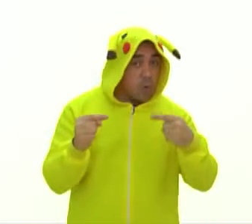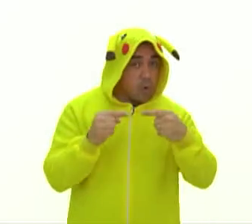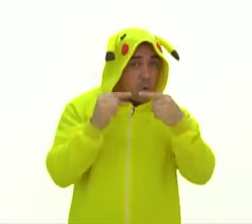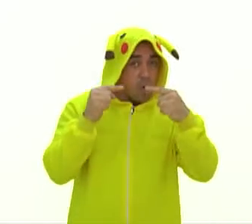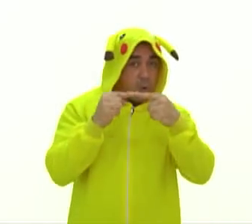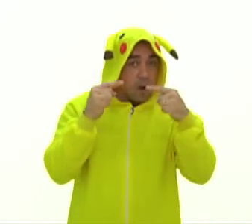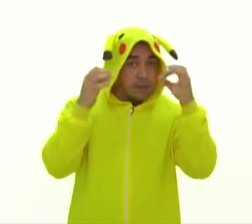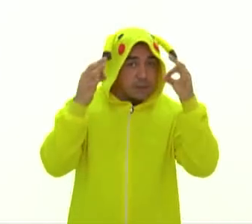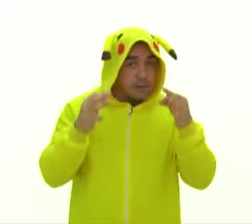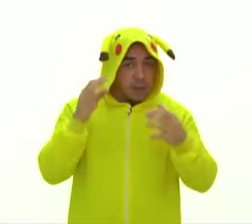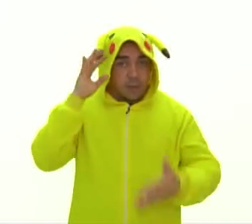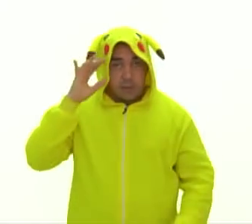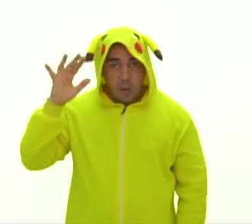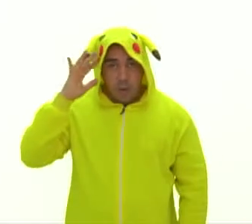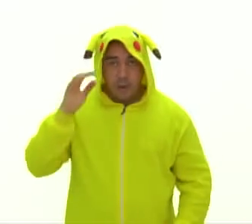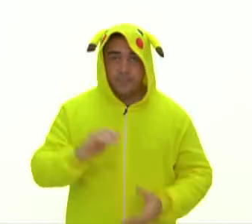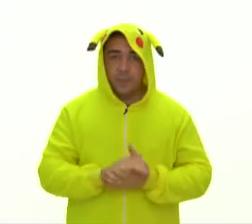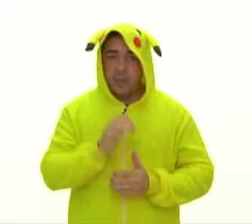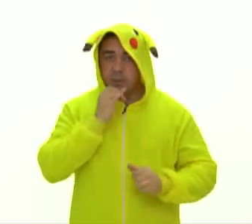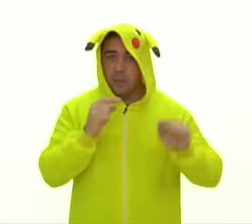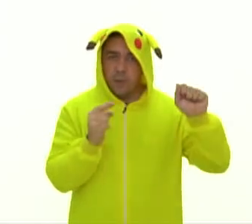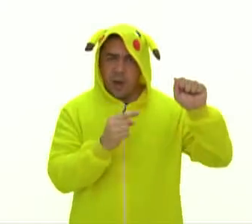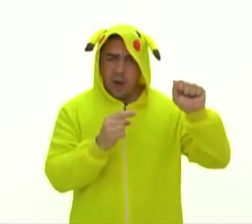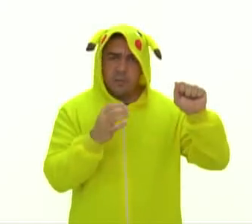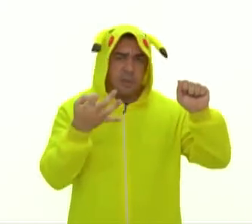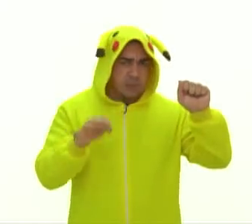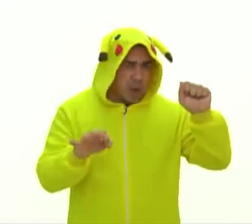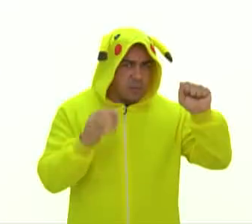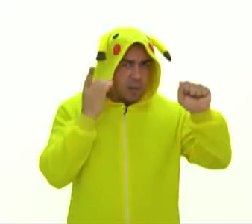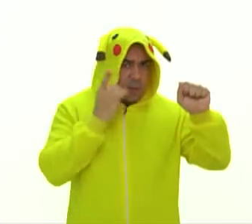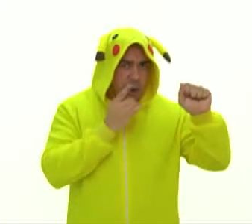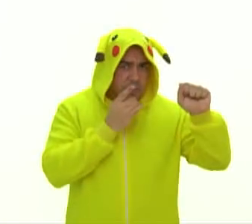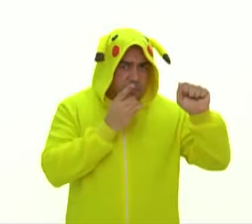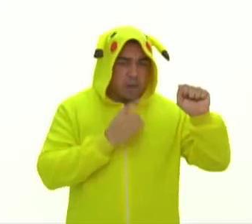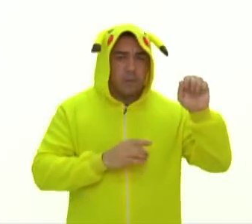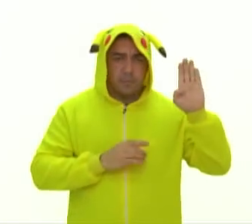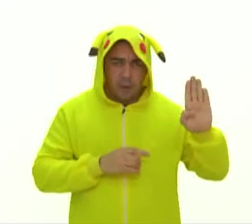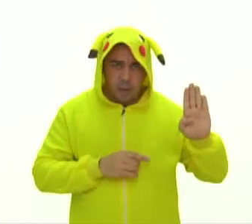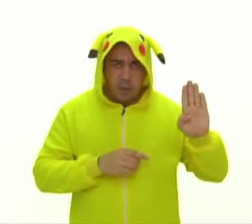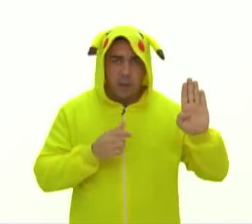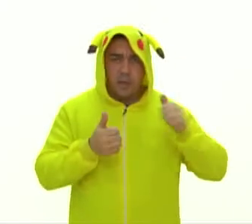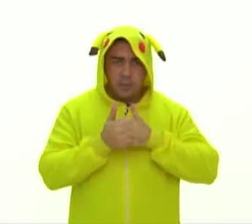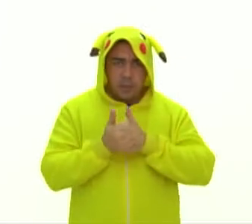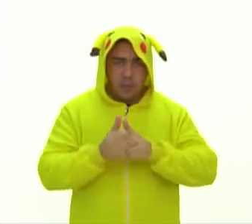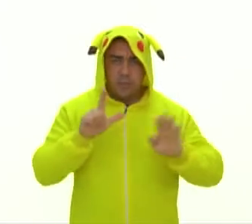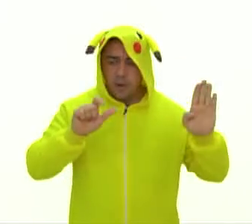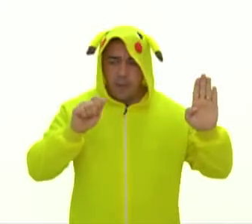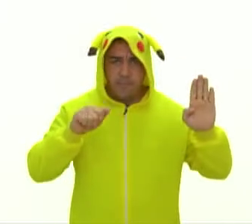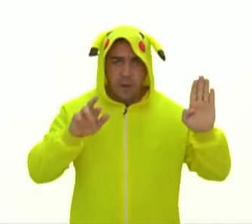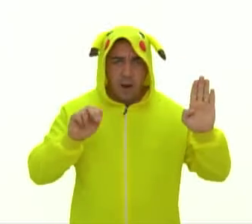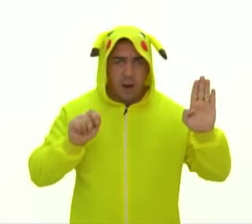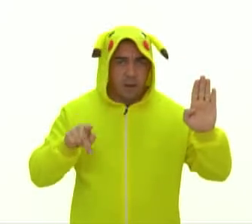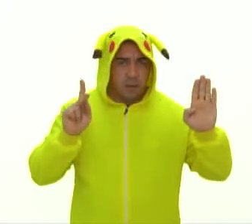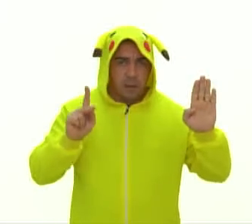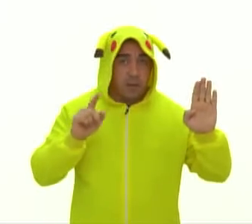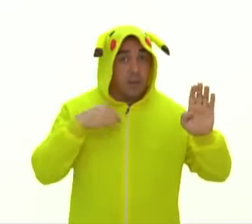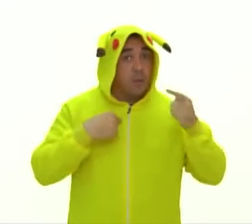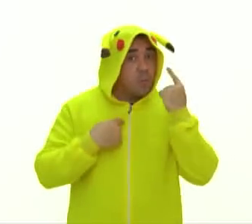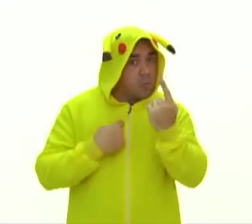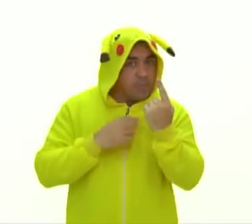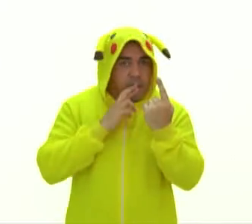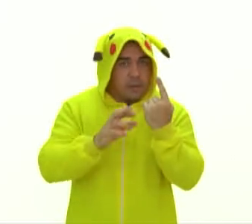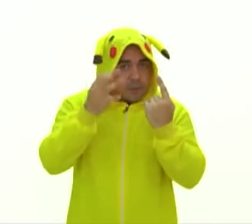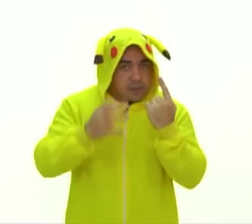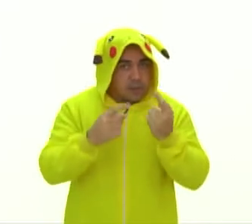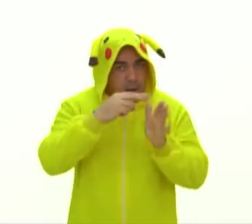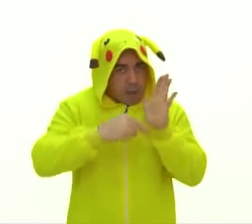quem pensou a teoria. Então, por exemplo, letra A está de acordo com o que o Darwin falaria? Letra B está de acordo com o que Lamarck falaria? Só tem uma correta. Então, leiam e